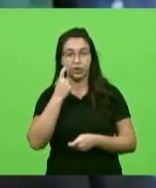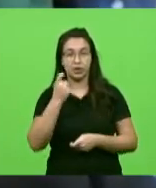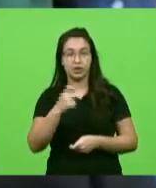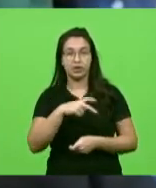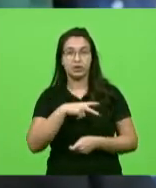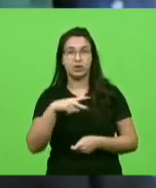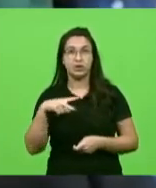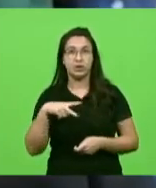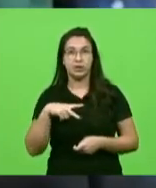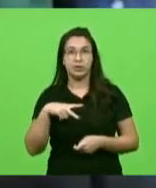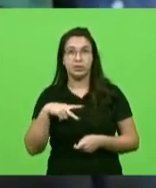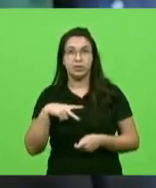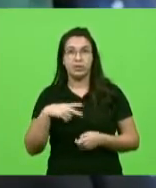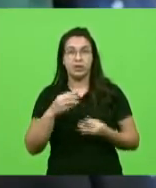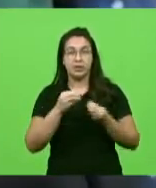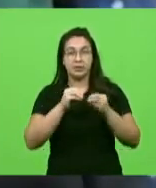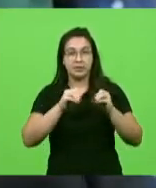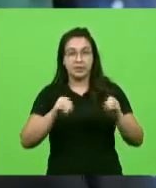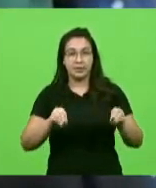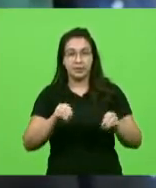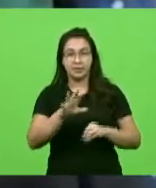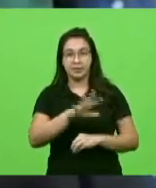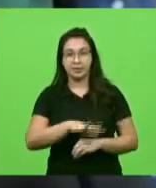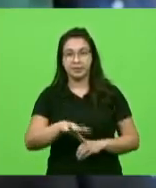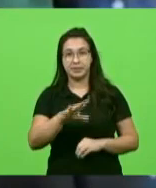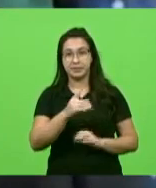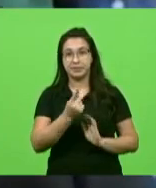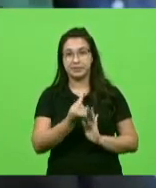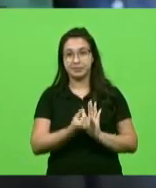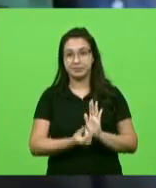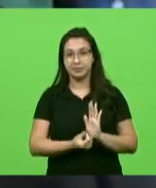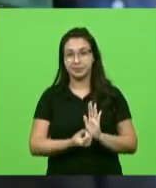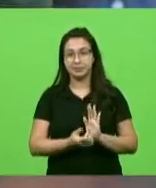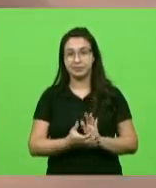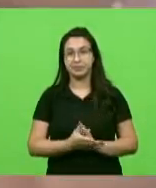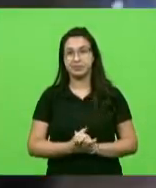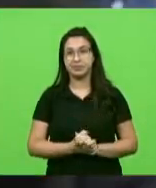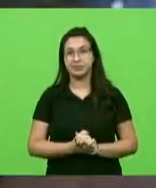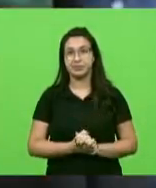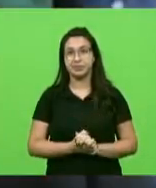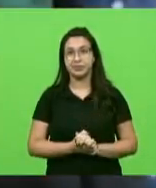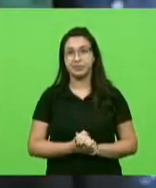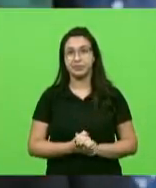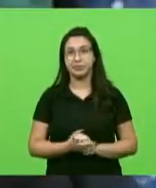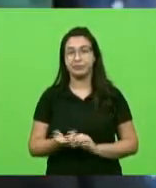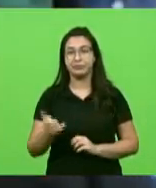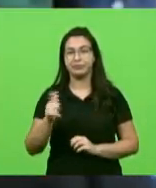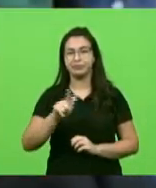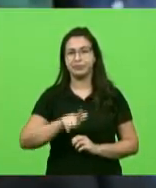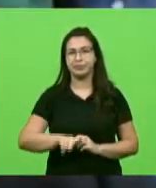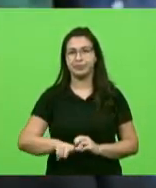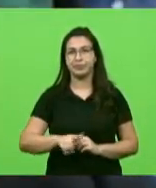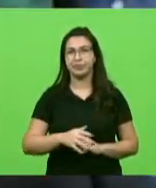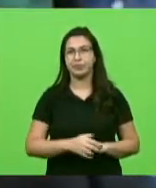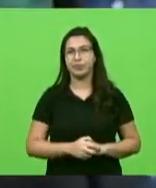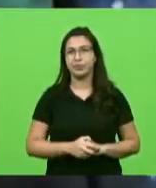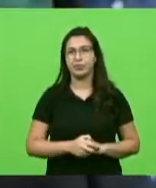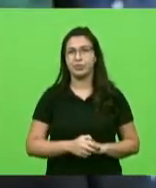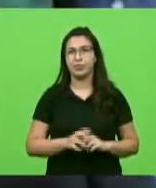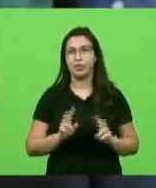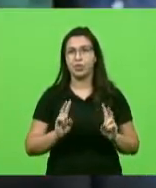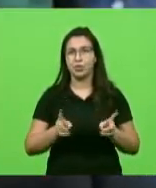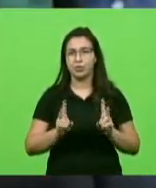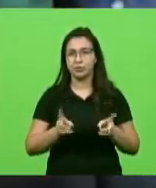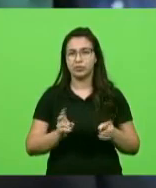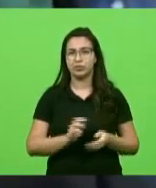diante dos impactos sobre as contas públicas e eu continuo já jogo o trecho continua assim